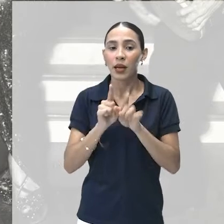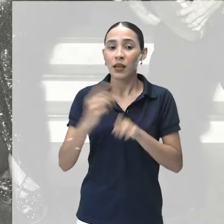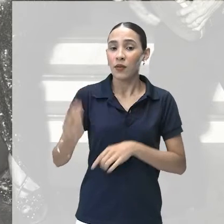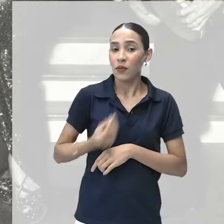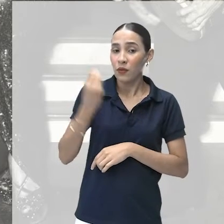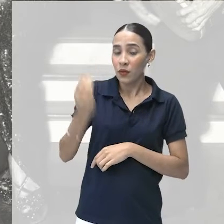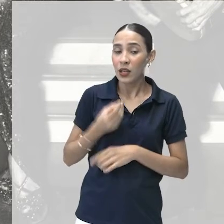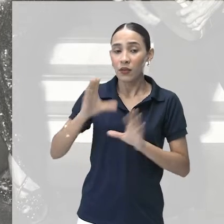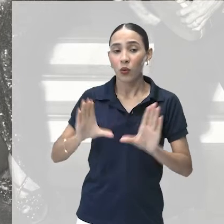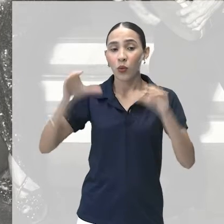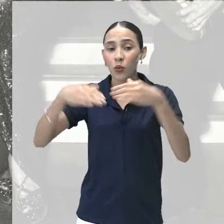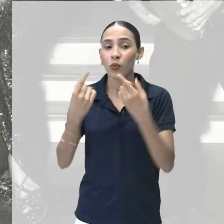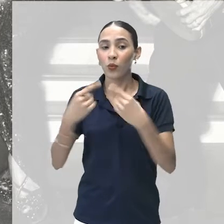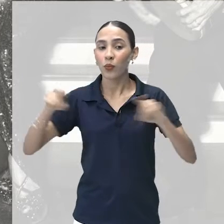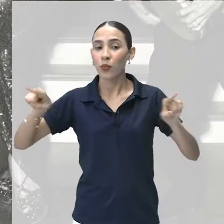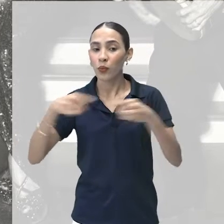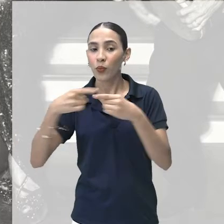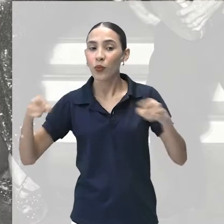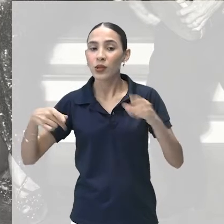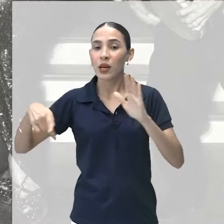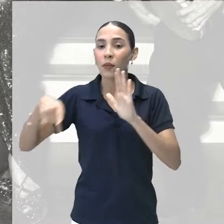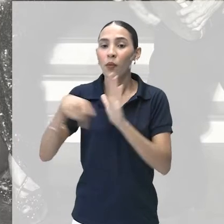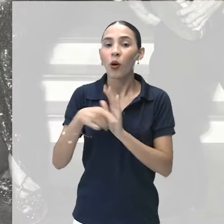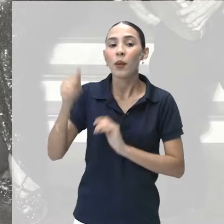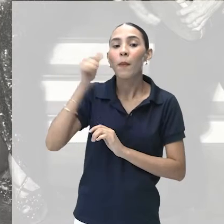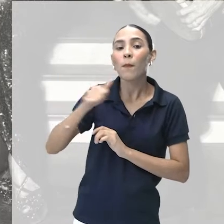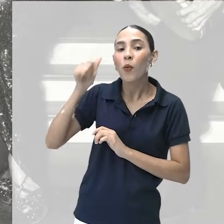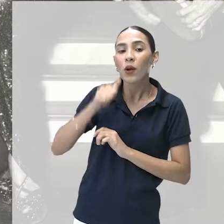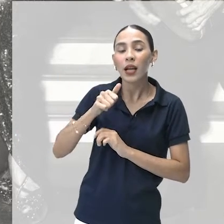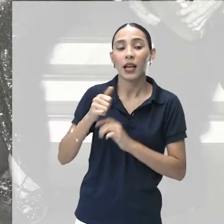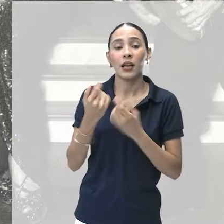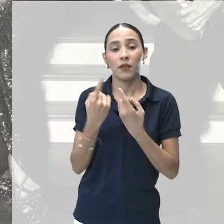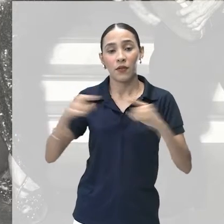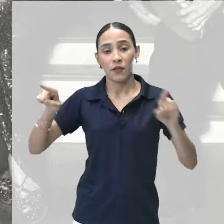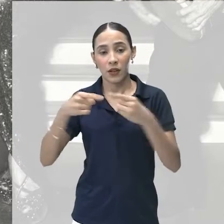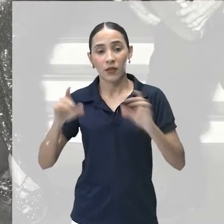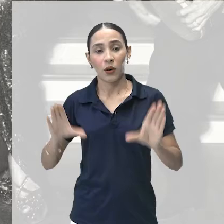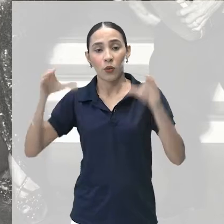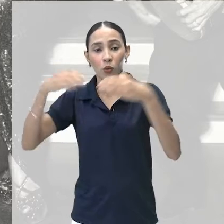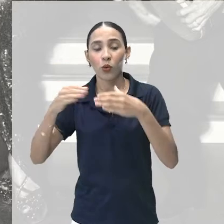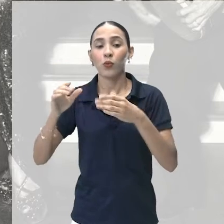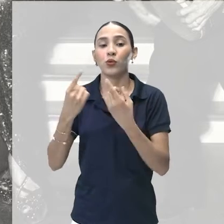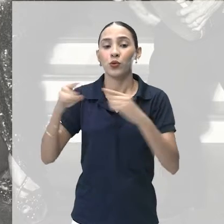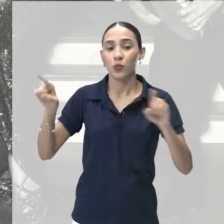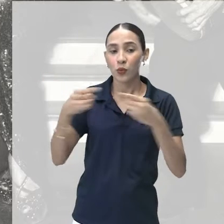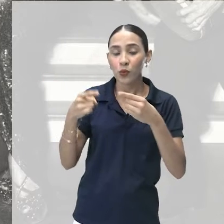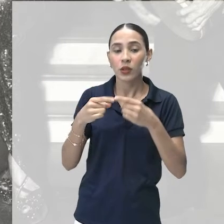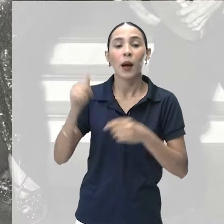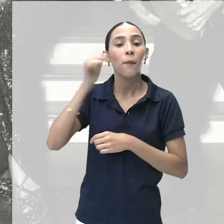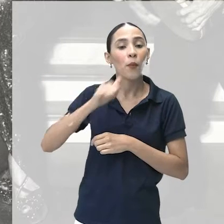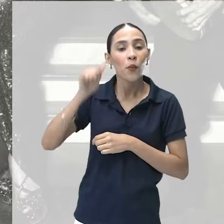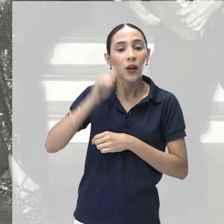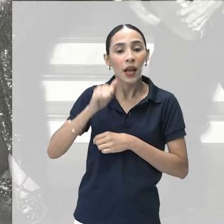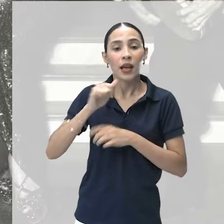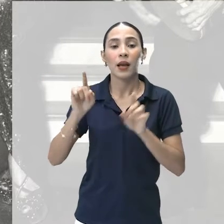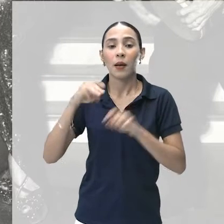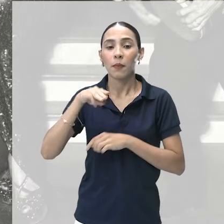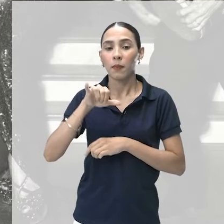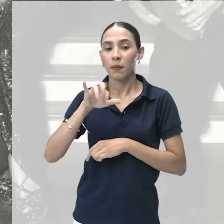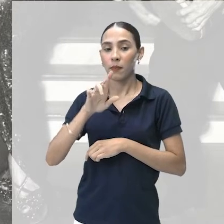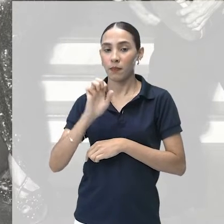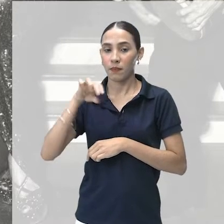a banda, Carmen Miranda, viva a banda, Carmen Miranda, viva a